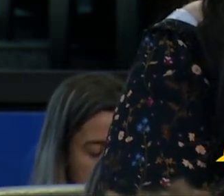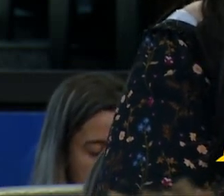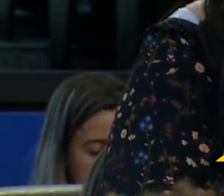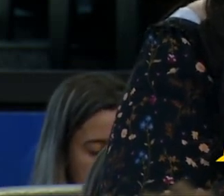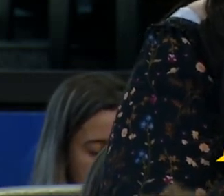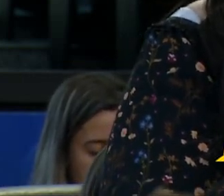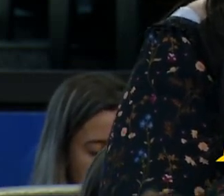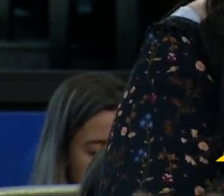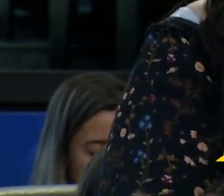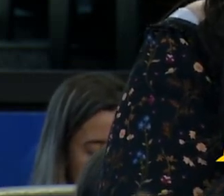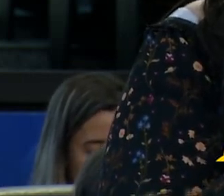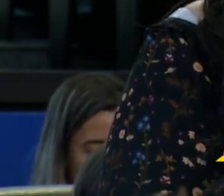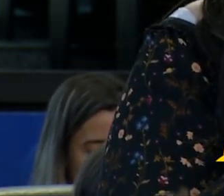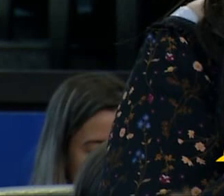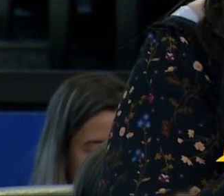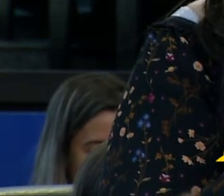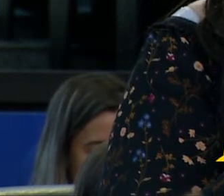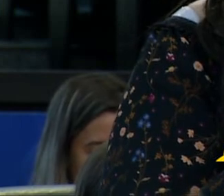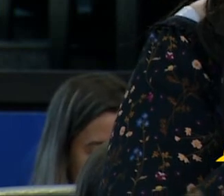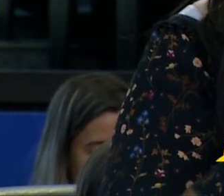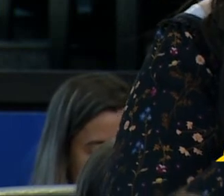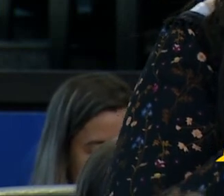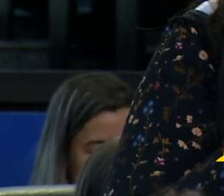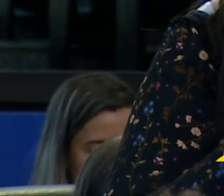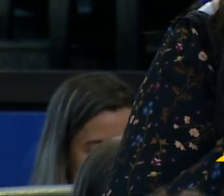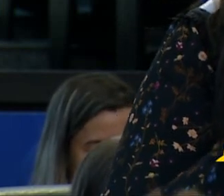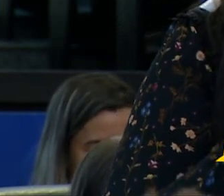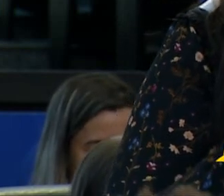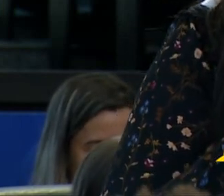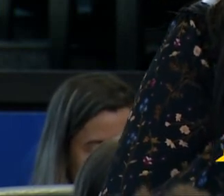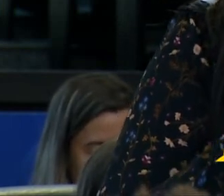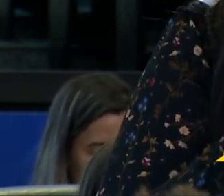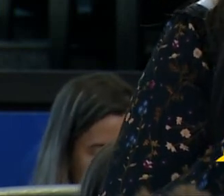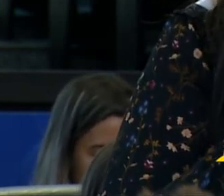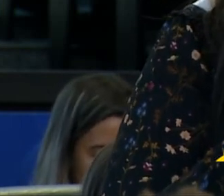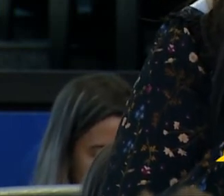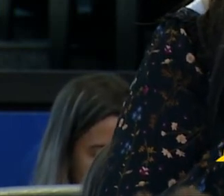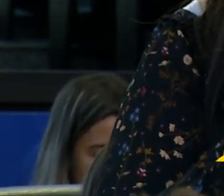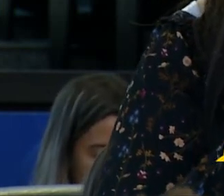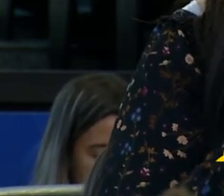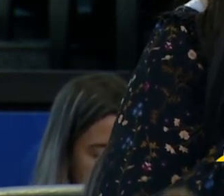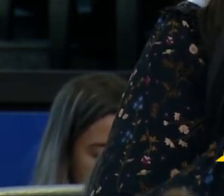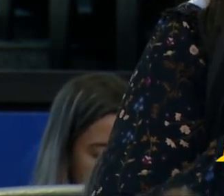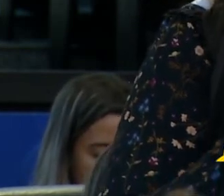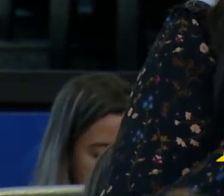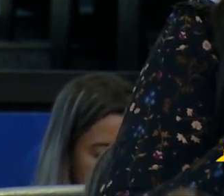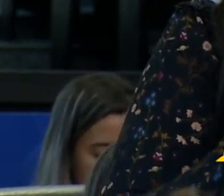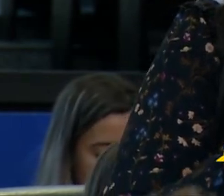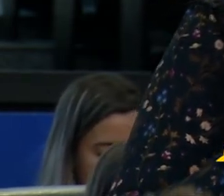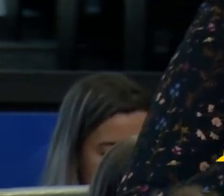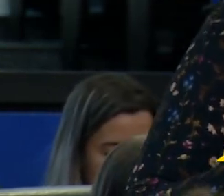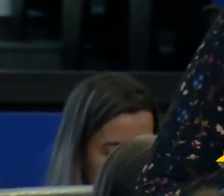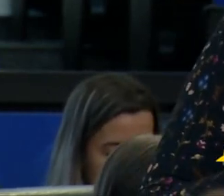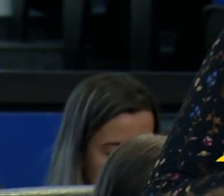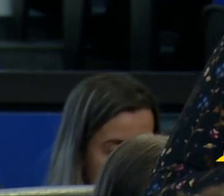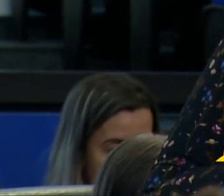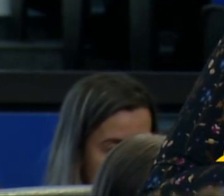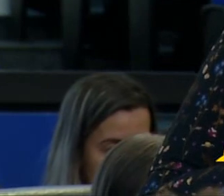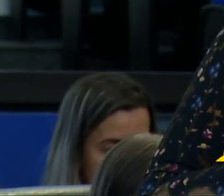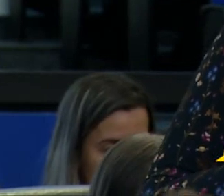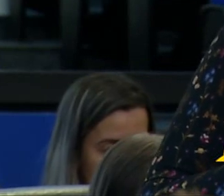queria agradecer ao meu padrinho Fausto Pérez. É pra mim olhar pra câmera, né? Pra câmera, opa, foi mal. E ai, gente,